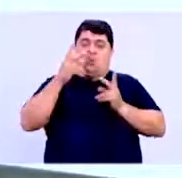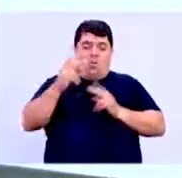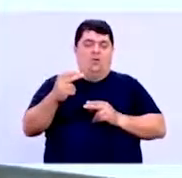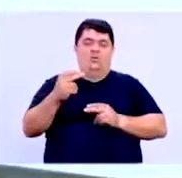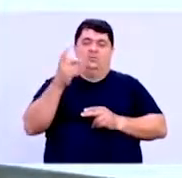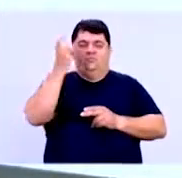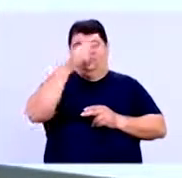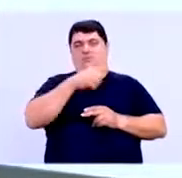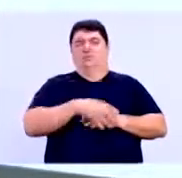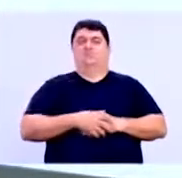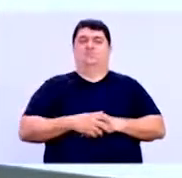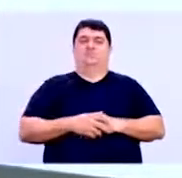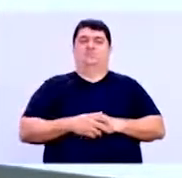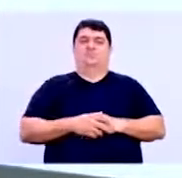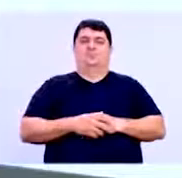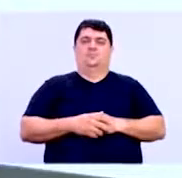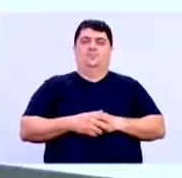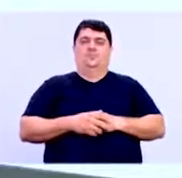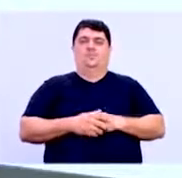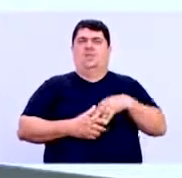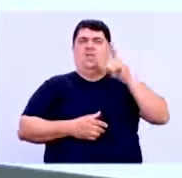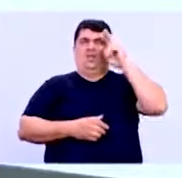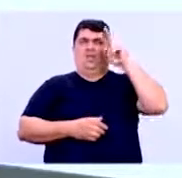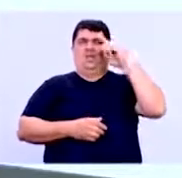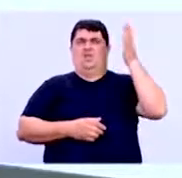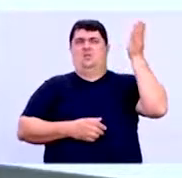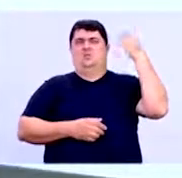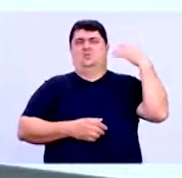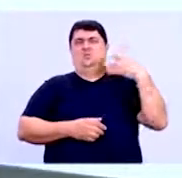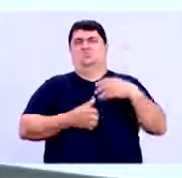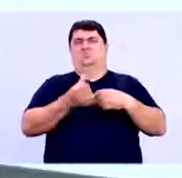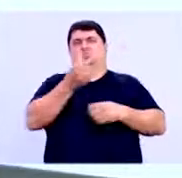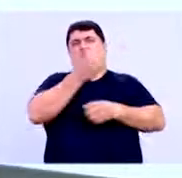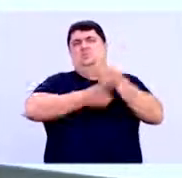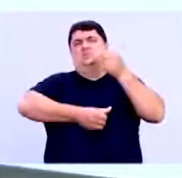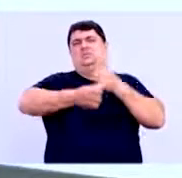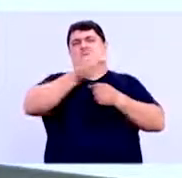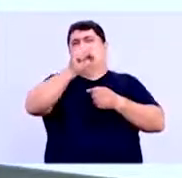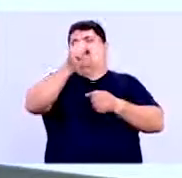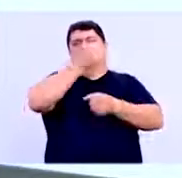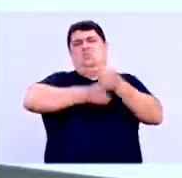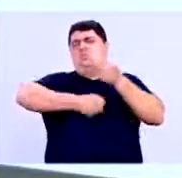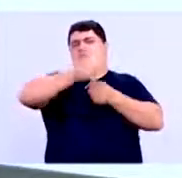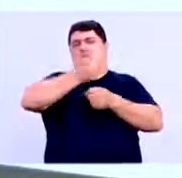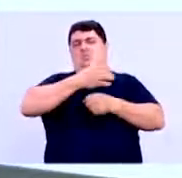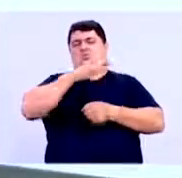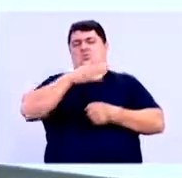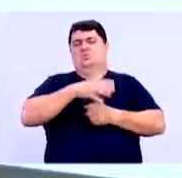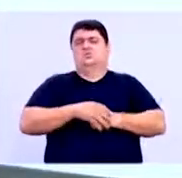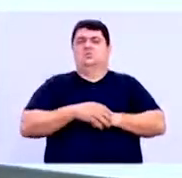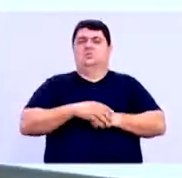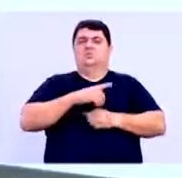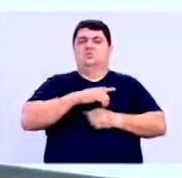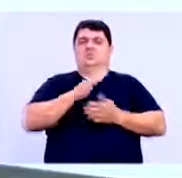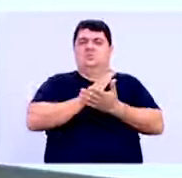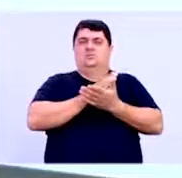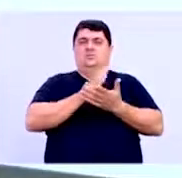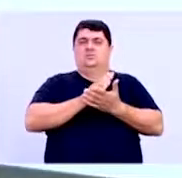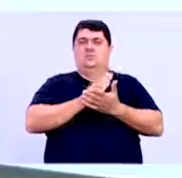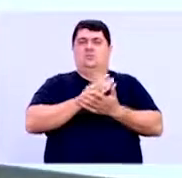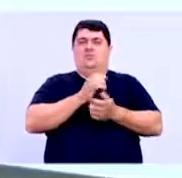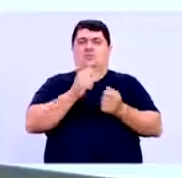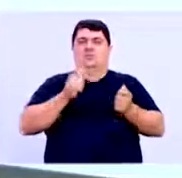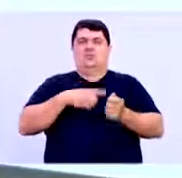assim. Então, eu me lembro que há uns 8 anos atrás, mais ou menos, algumas aplicações